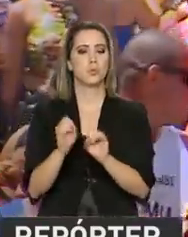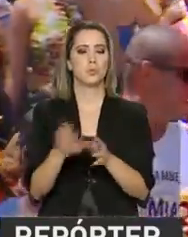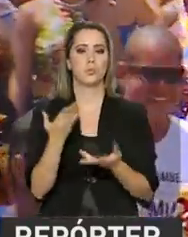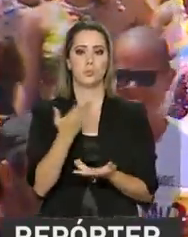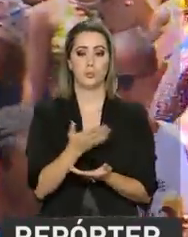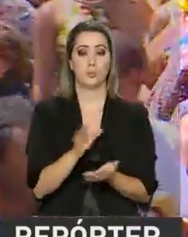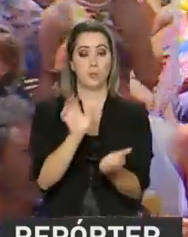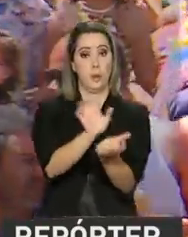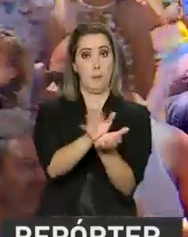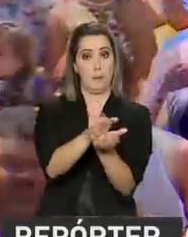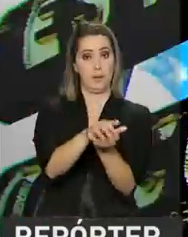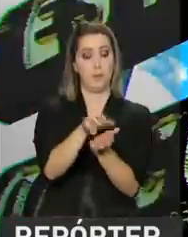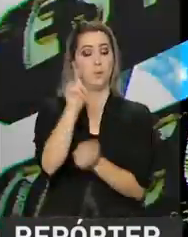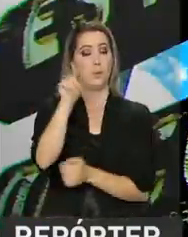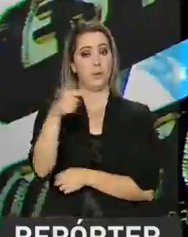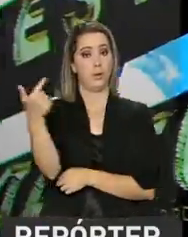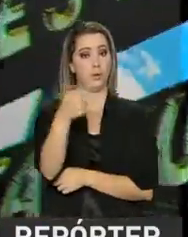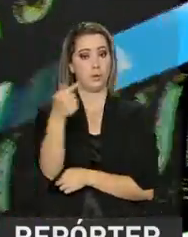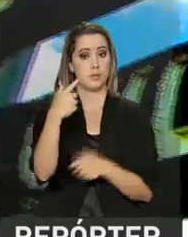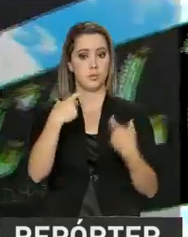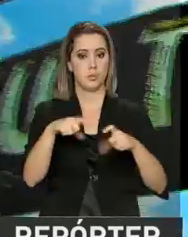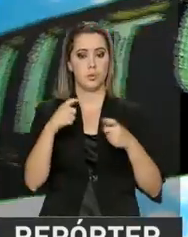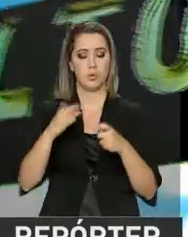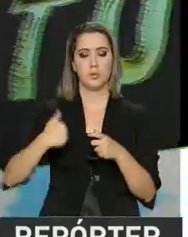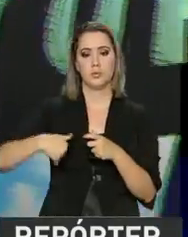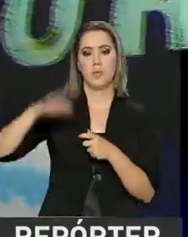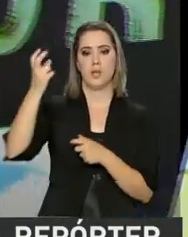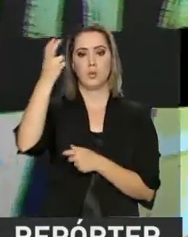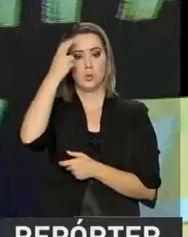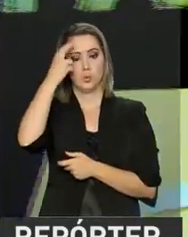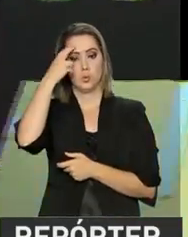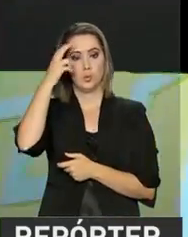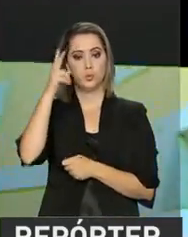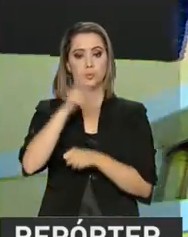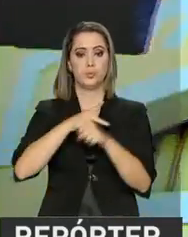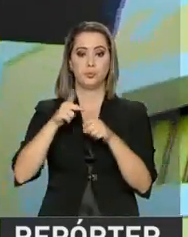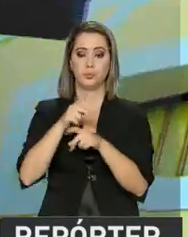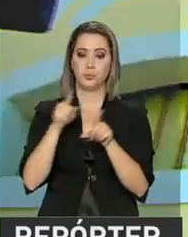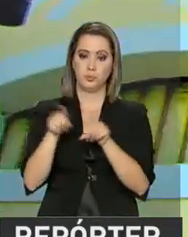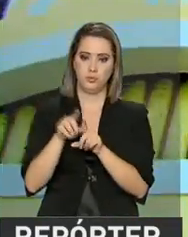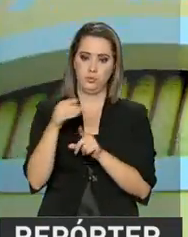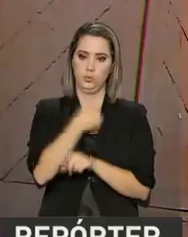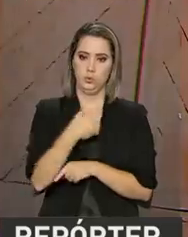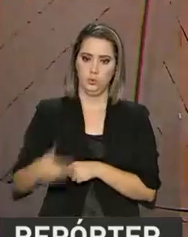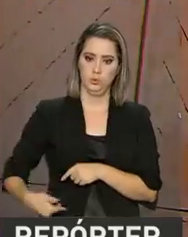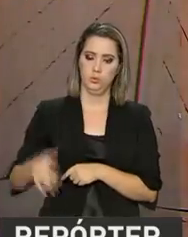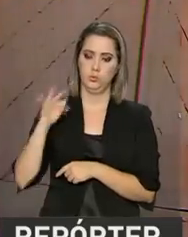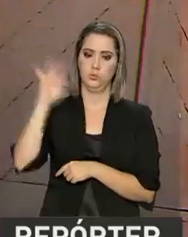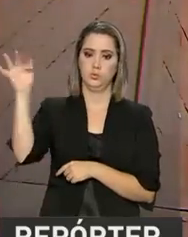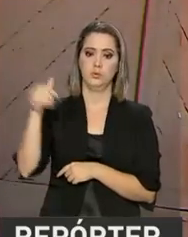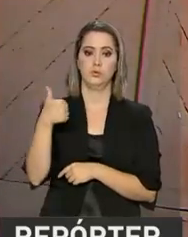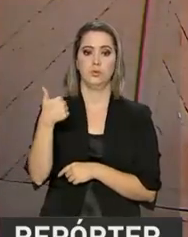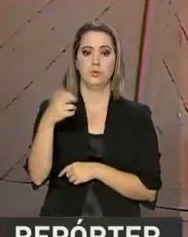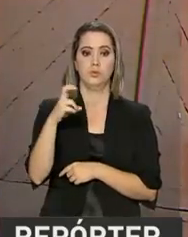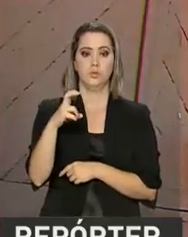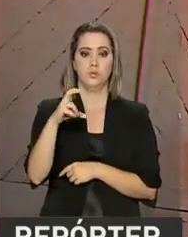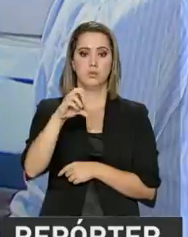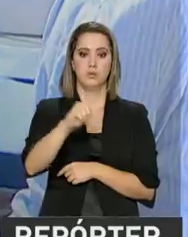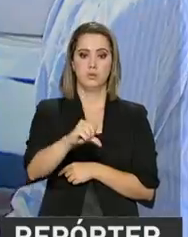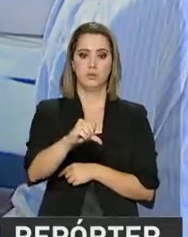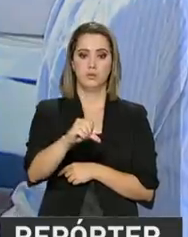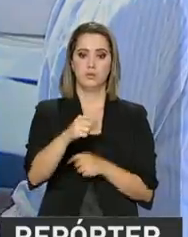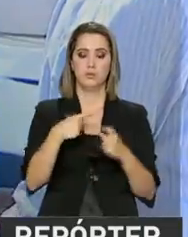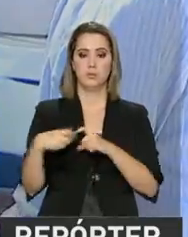é o sétimo estado brasileiro com maior número de pontos de cultura conveniados pelo governo federal. São